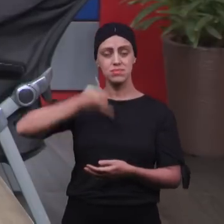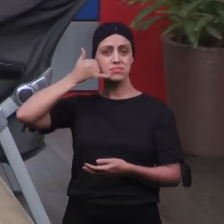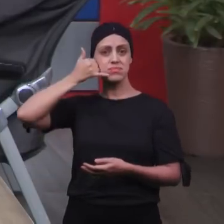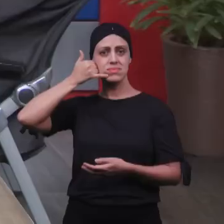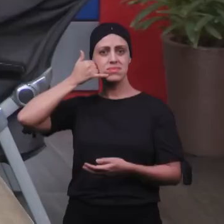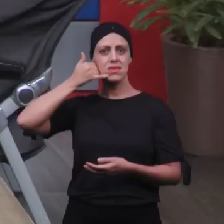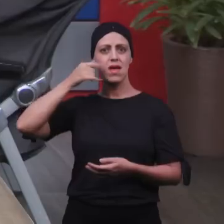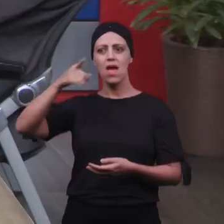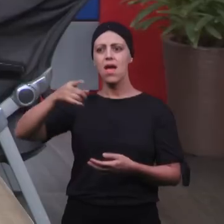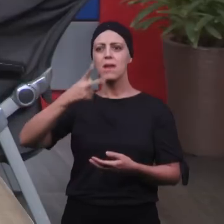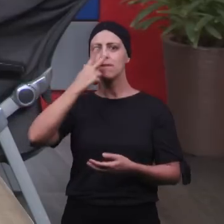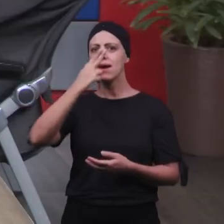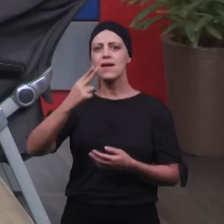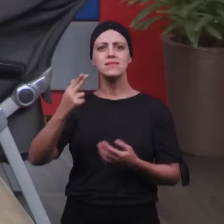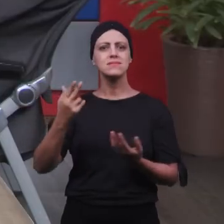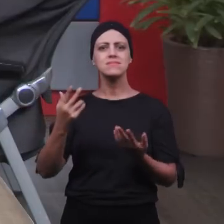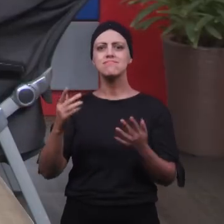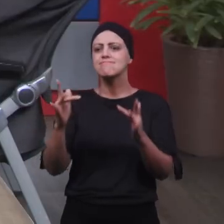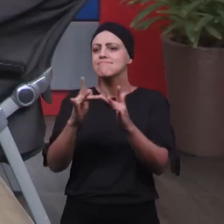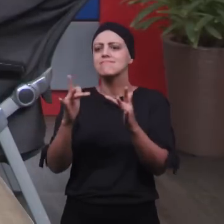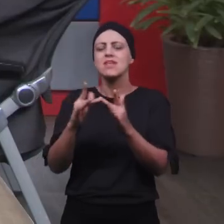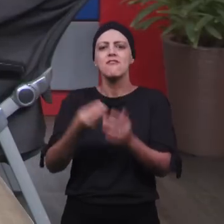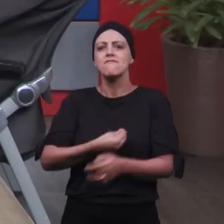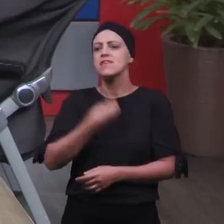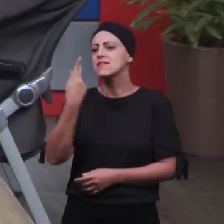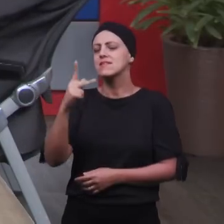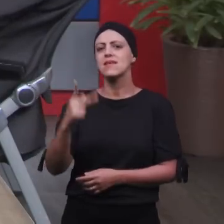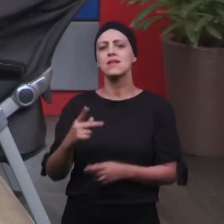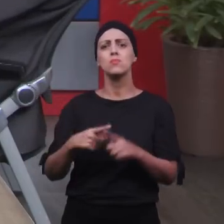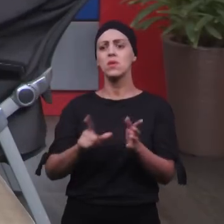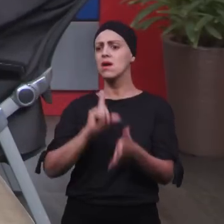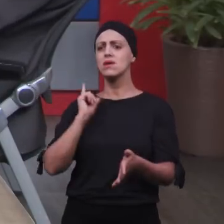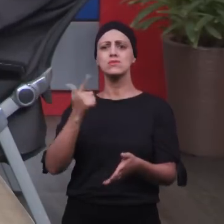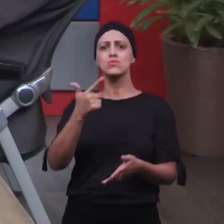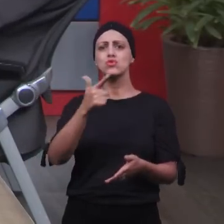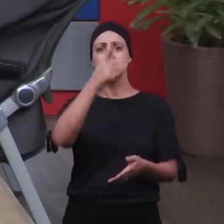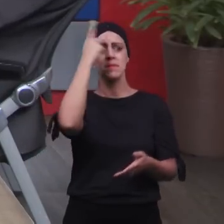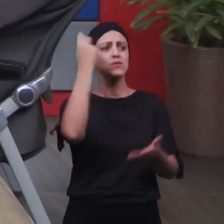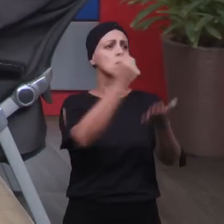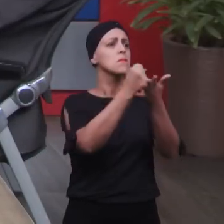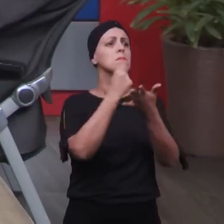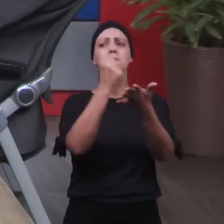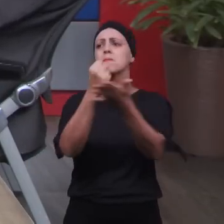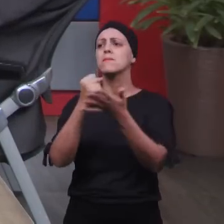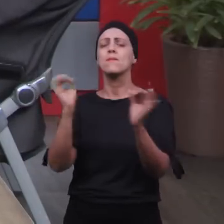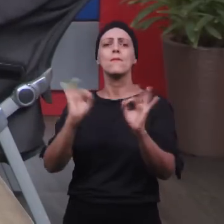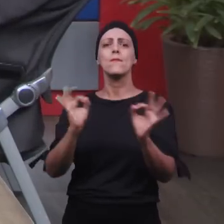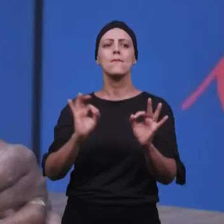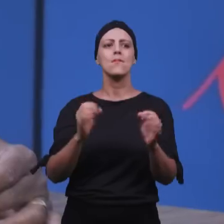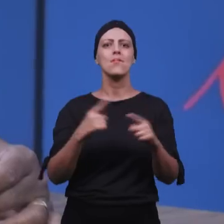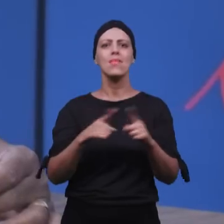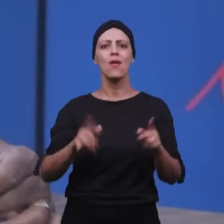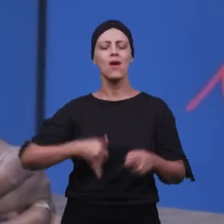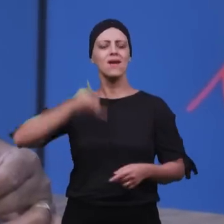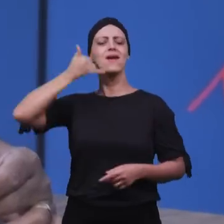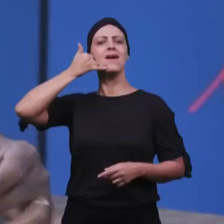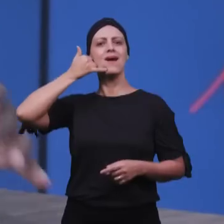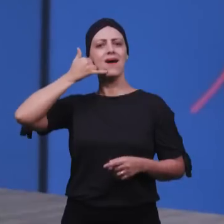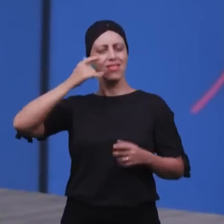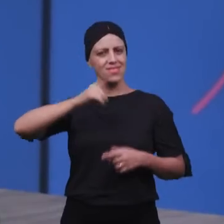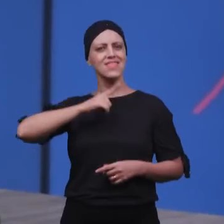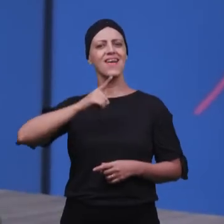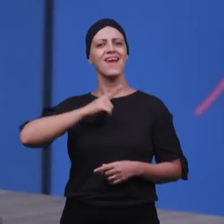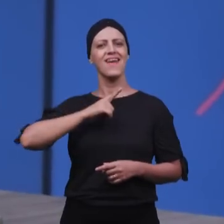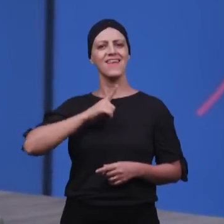deles, porque eles não tinha quem recorrer. E já tem uma continuidade agora. Agora, e nós estamos dando continuidade.